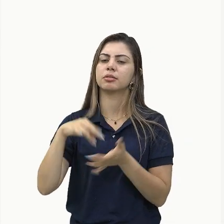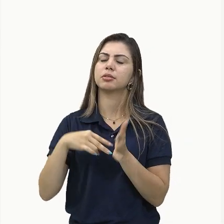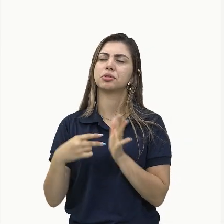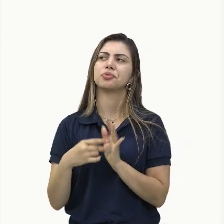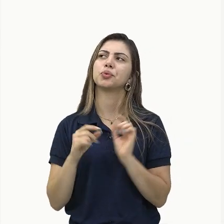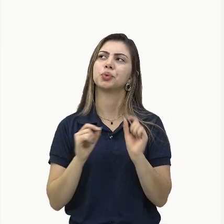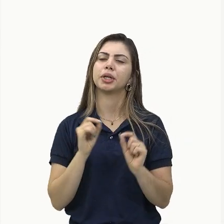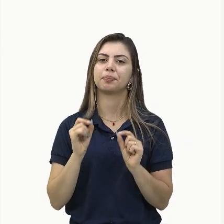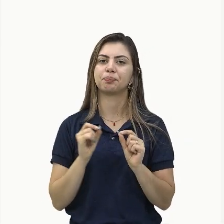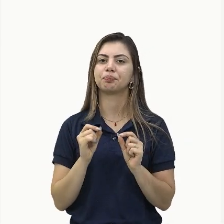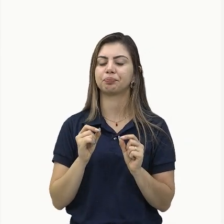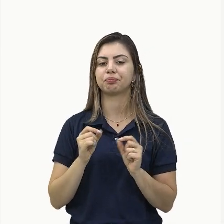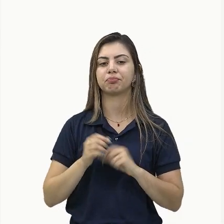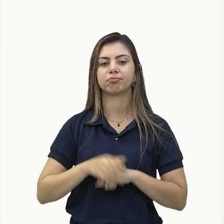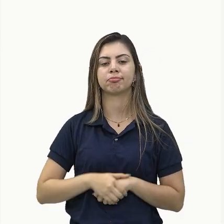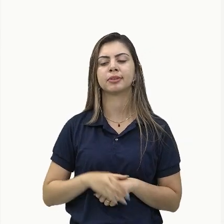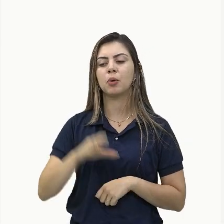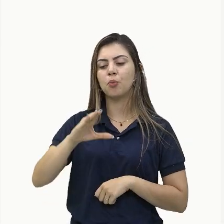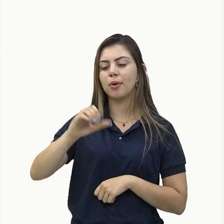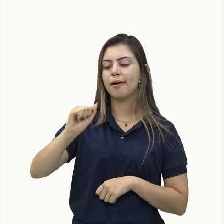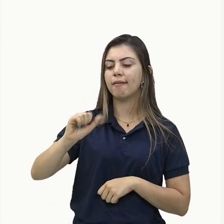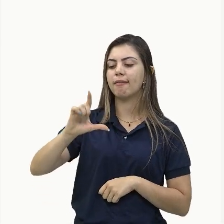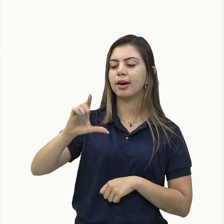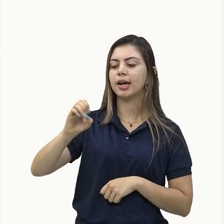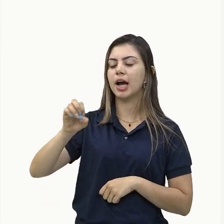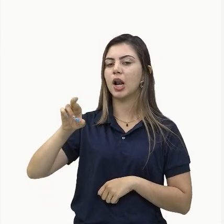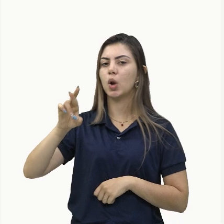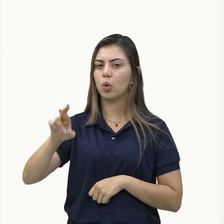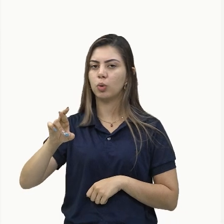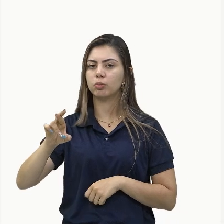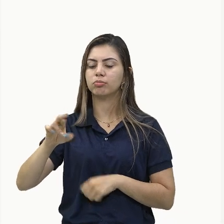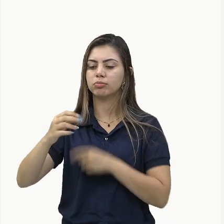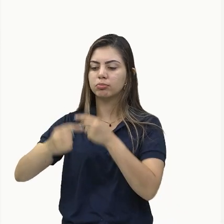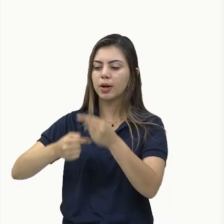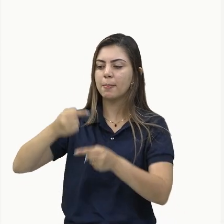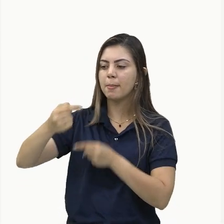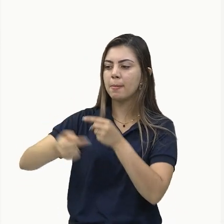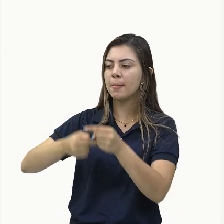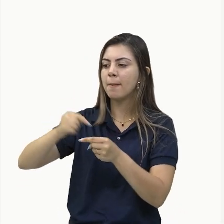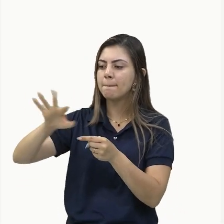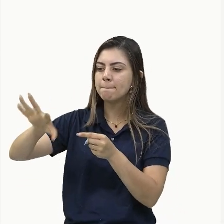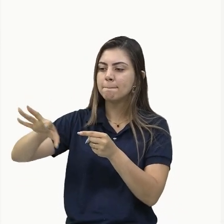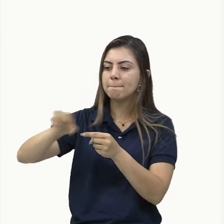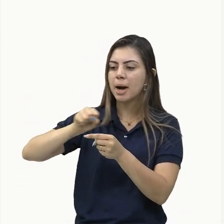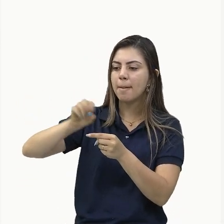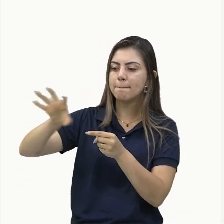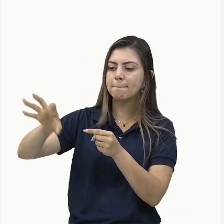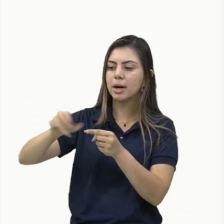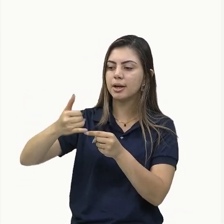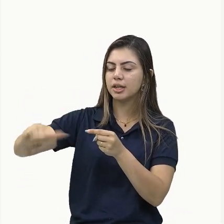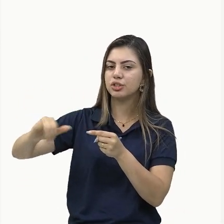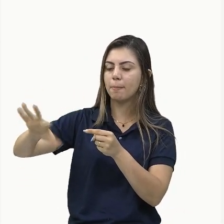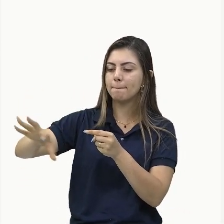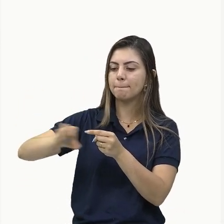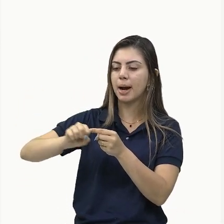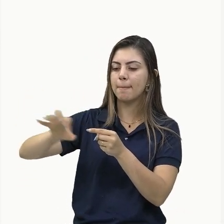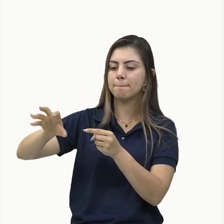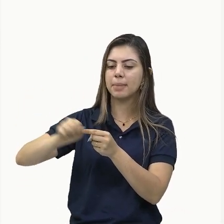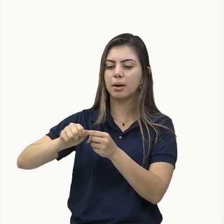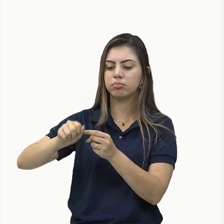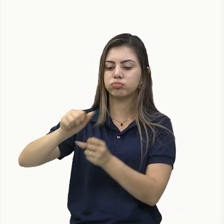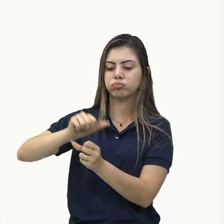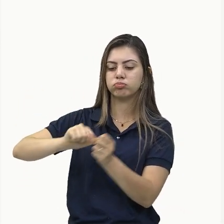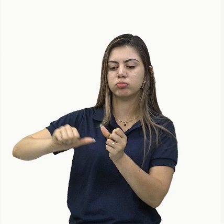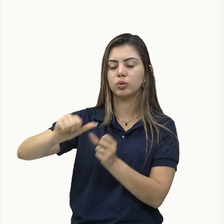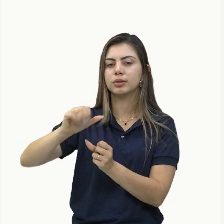isso? Calor, que ela está dizendo, estamos dizendo o quê? O que difere um receptor de um resistor, que